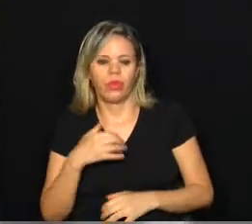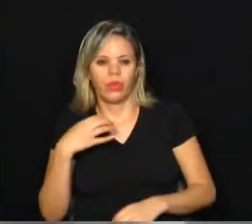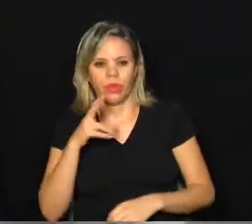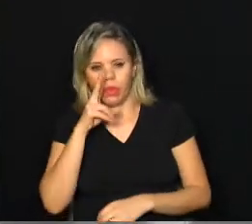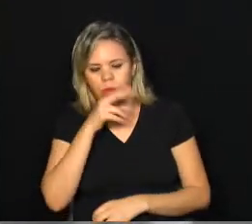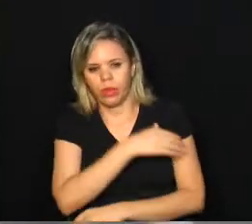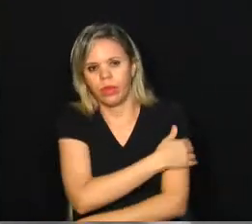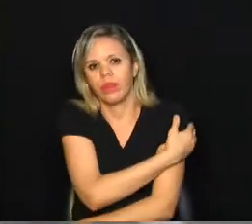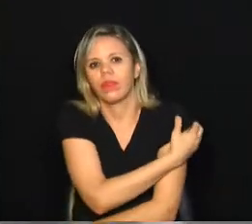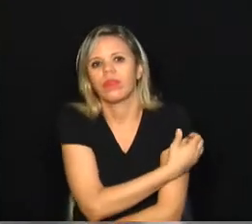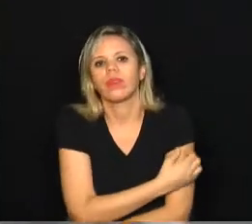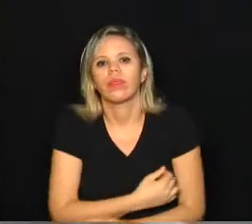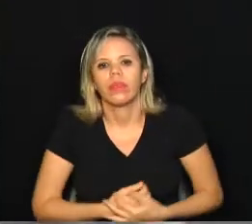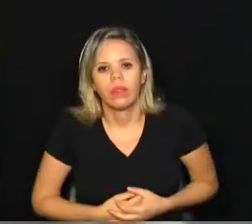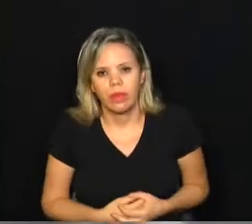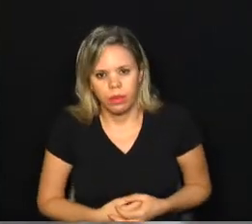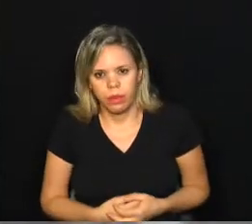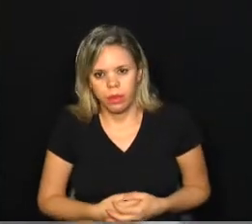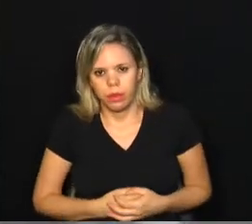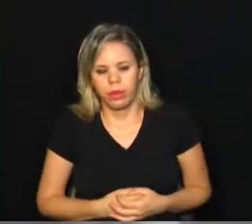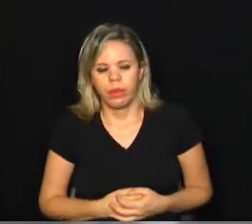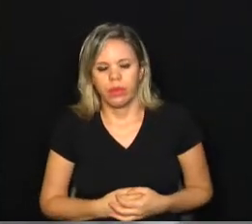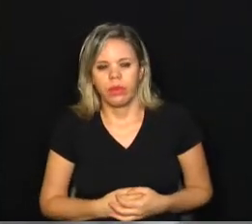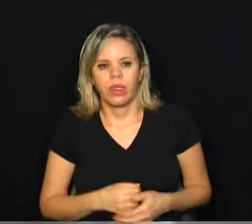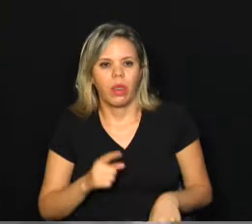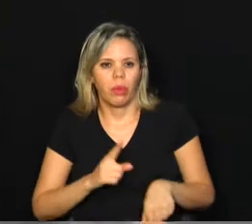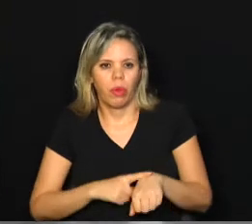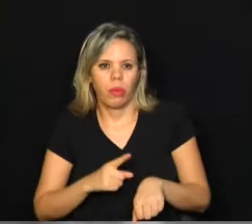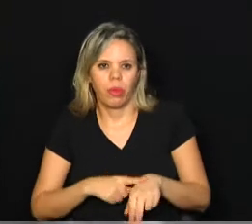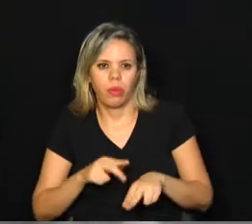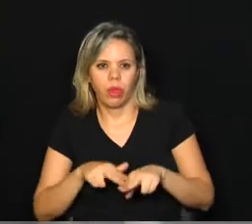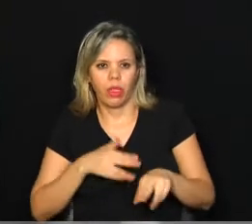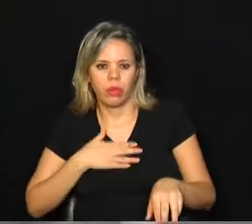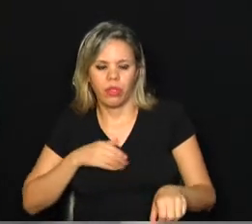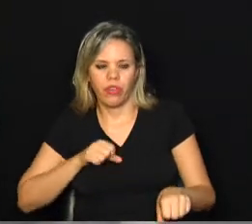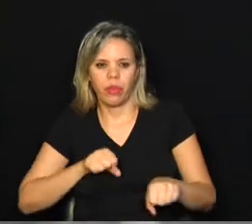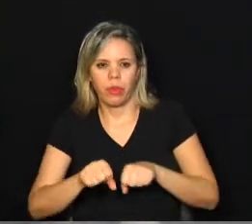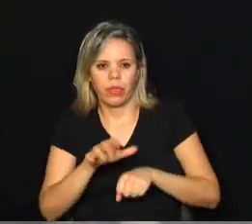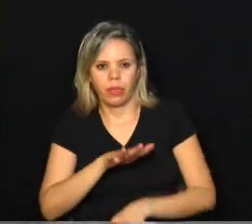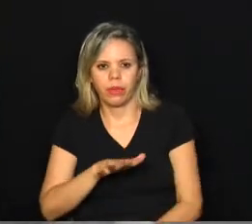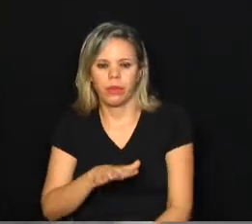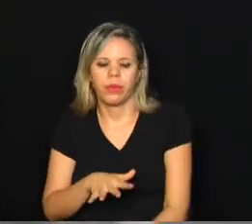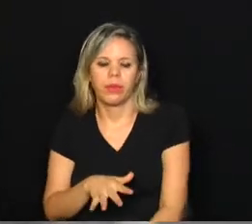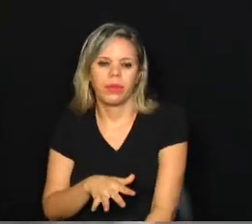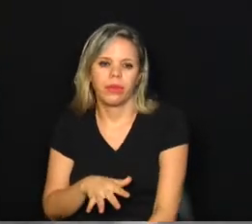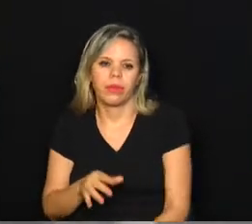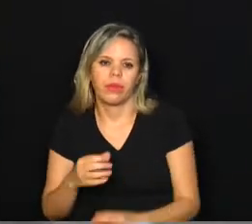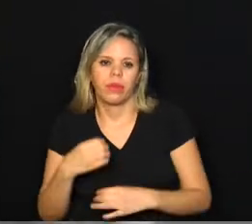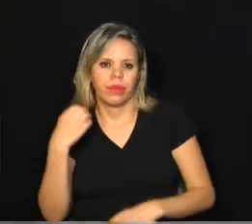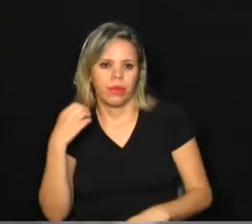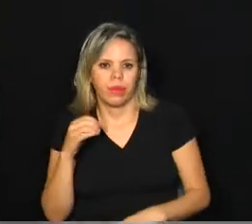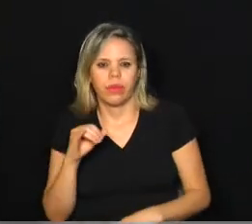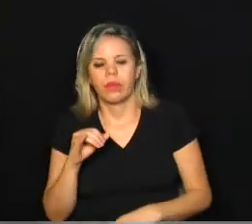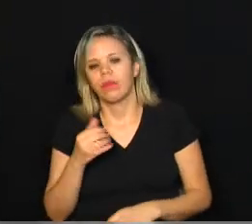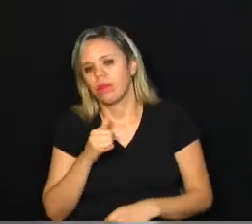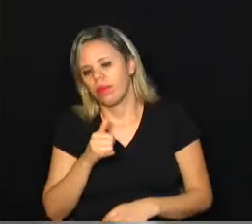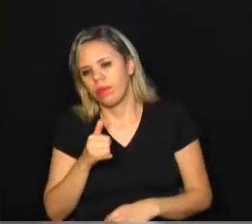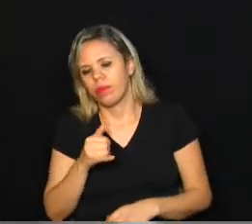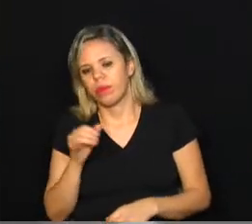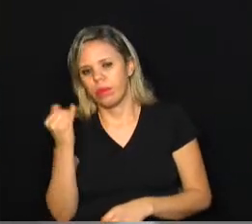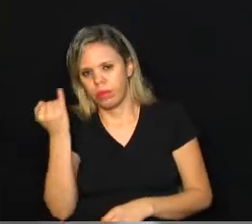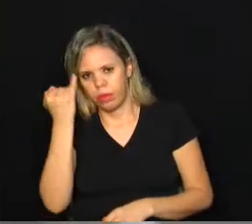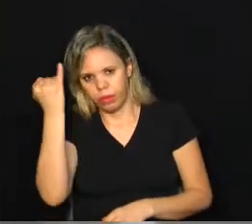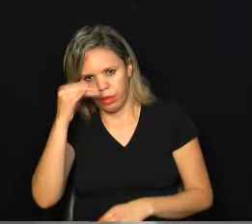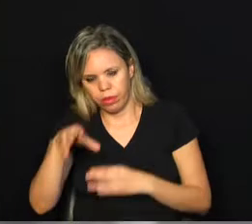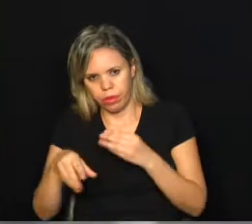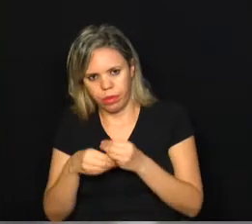né? Num certo momento, devido à minha formação na área de, como eu disse, engenharia elétrica e nessa área importante de componentes